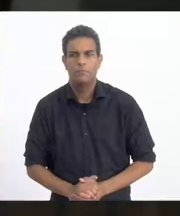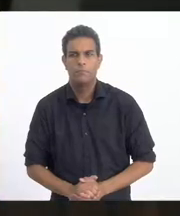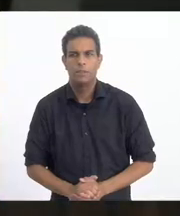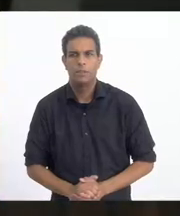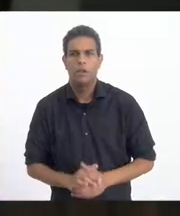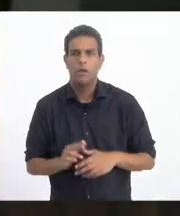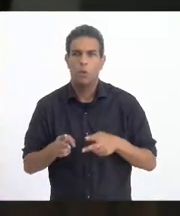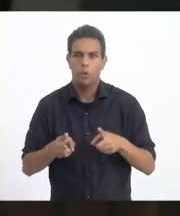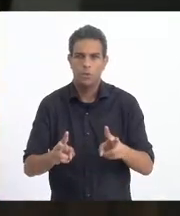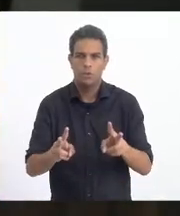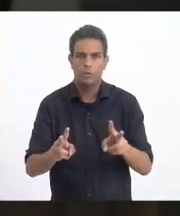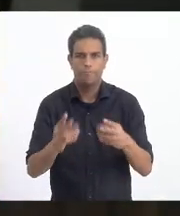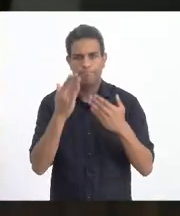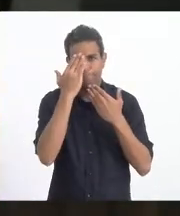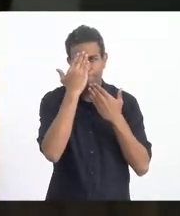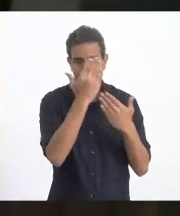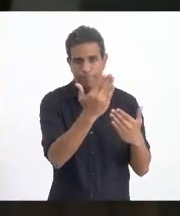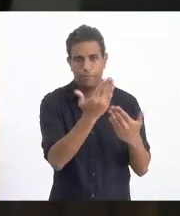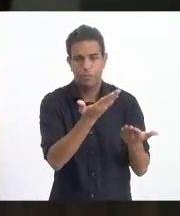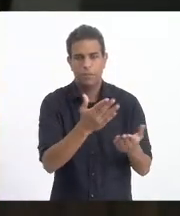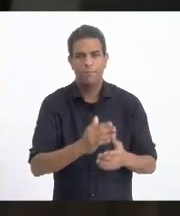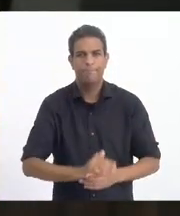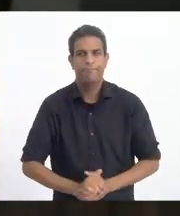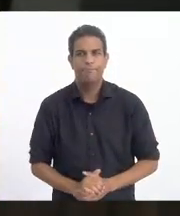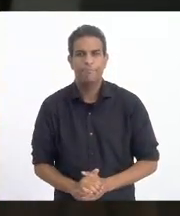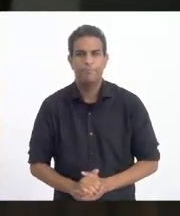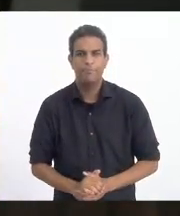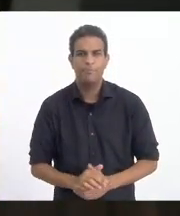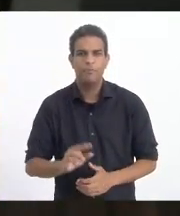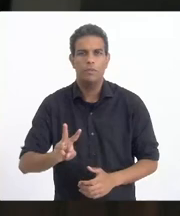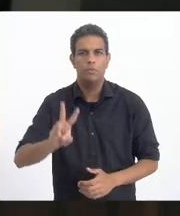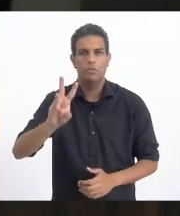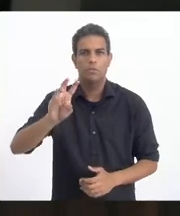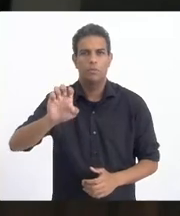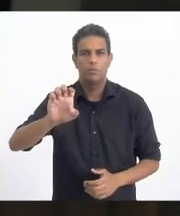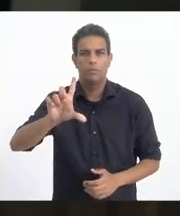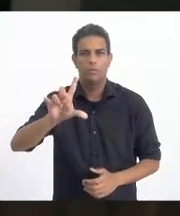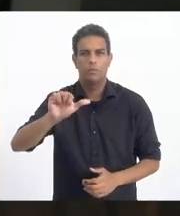Vamos em frente. Obrigado, senhor Carlos. Senhor Wellington Dutra.